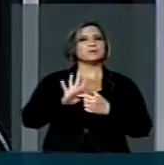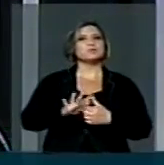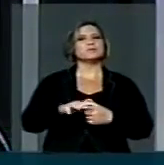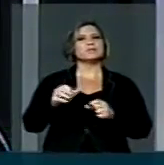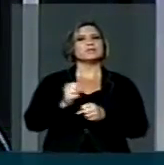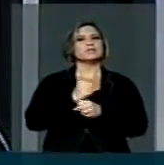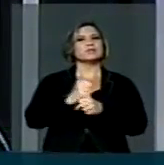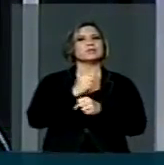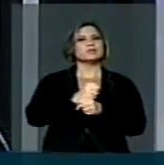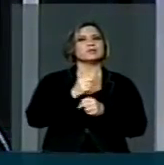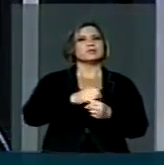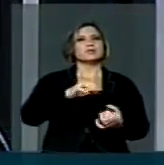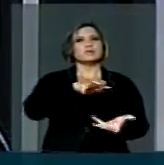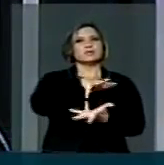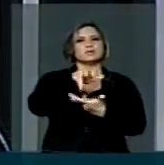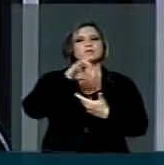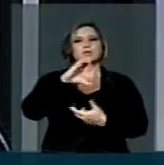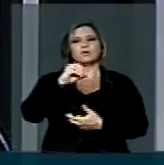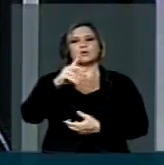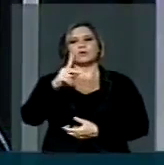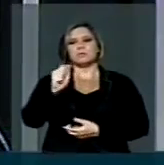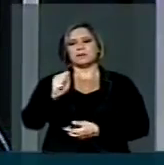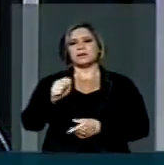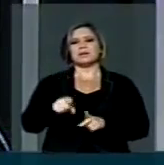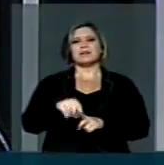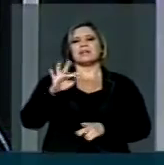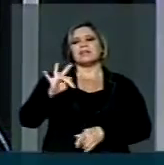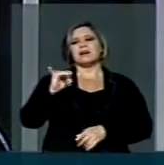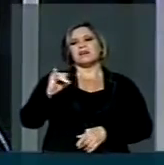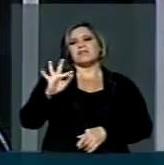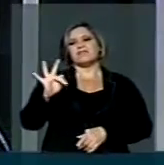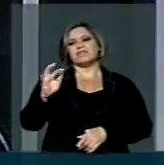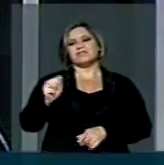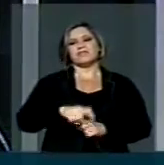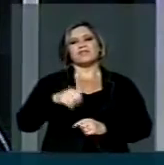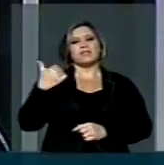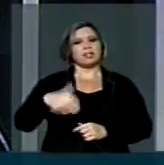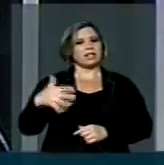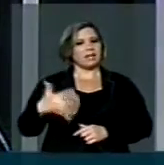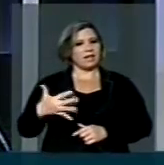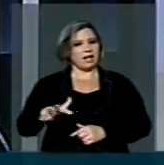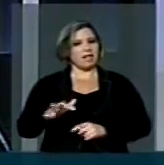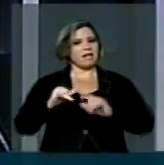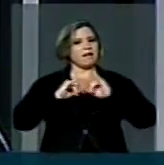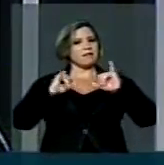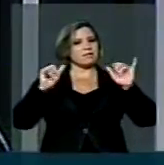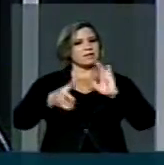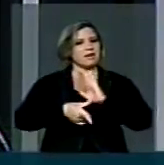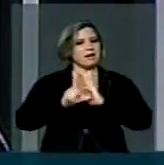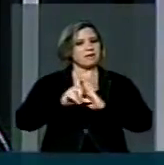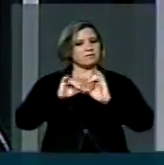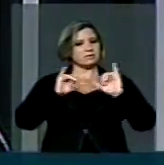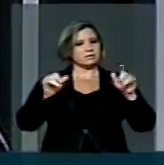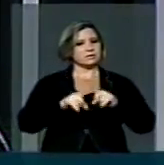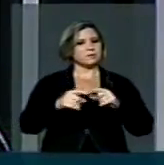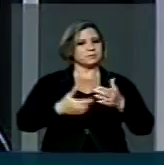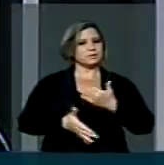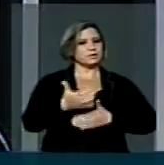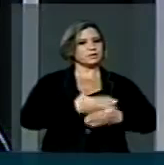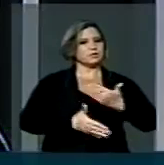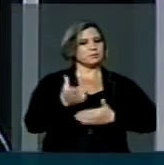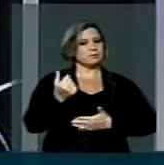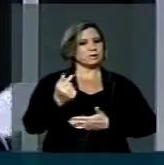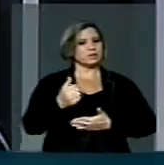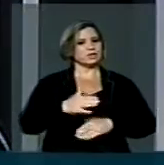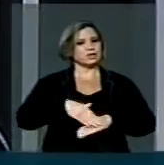Copa do Mundo, da FIFA, vão custar muito mais caro do que havia sido anunciado inicialmente. Vão envolver muito mais